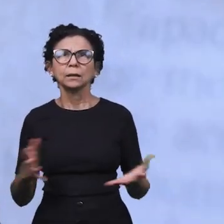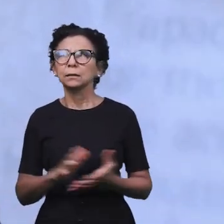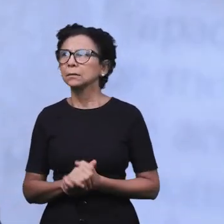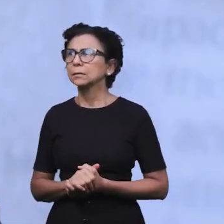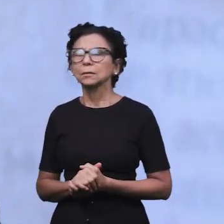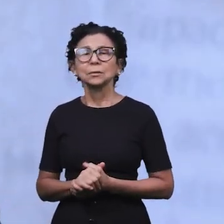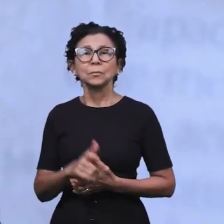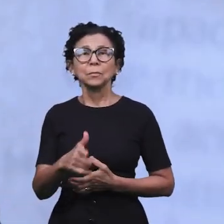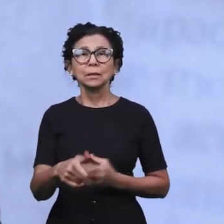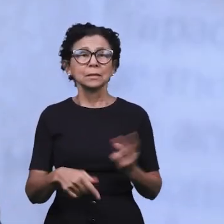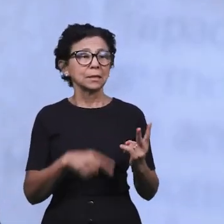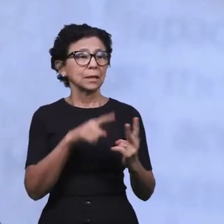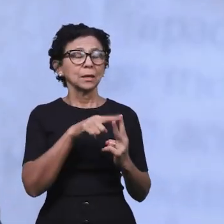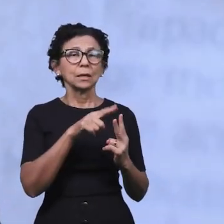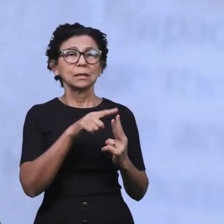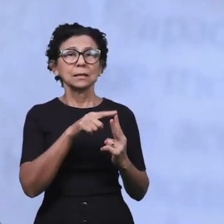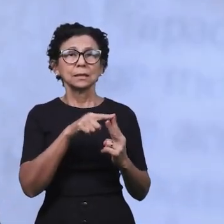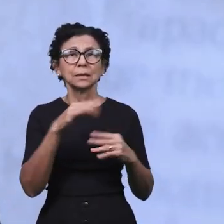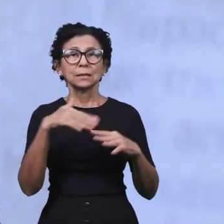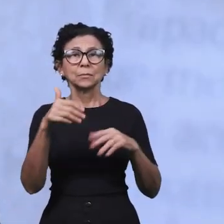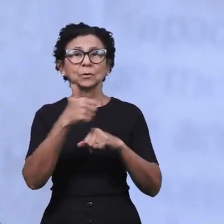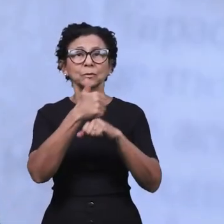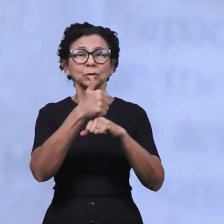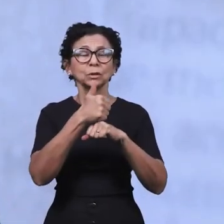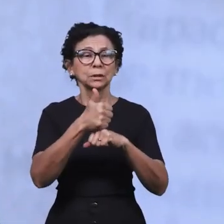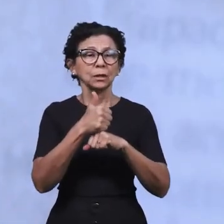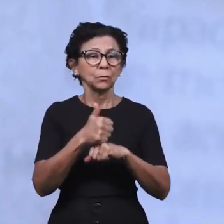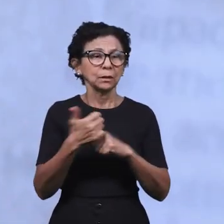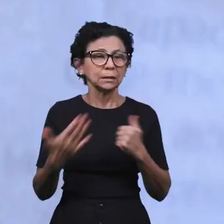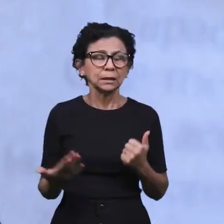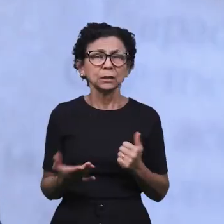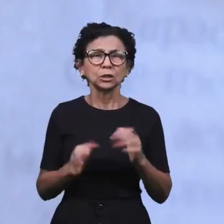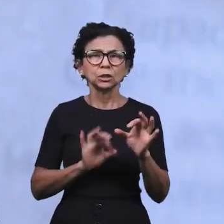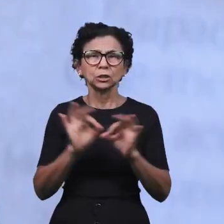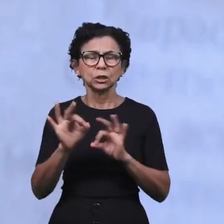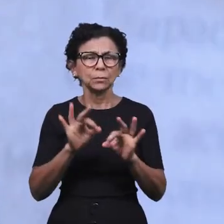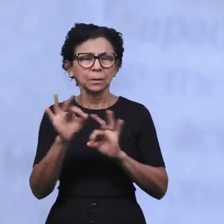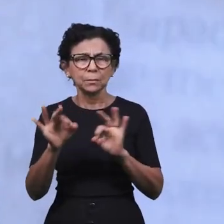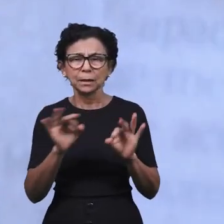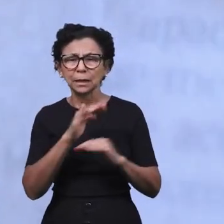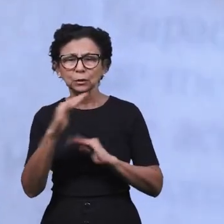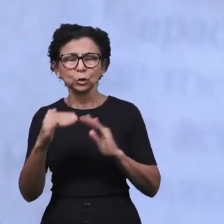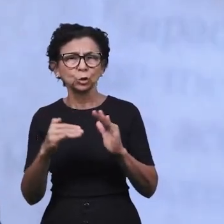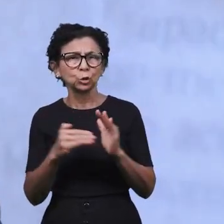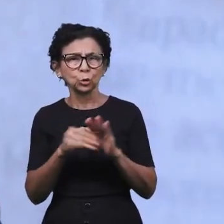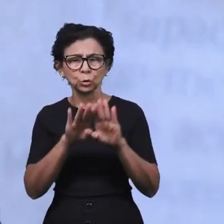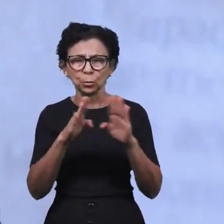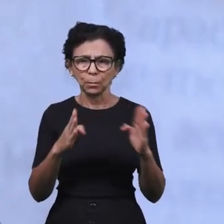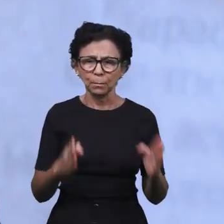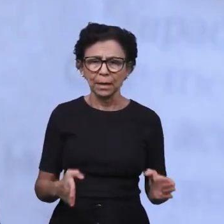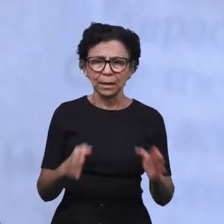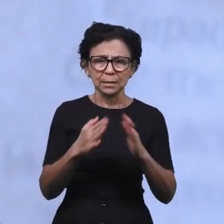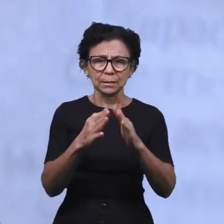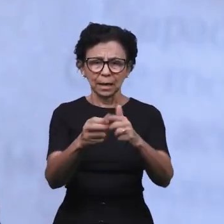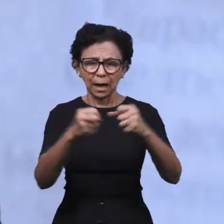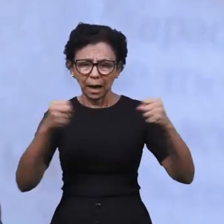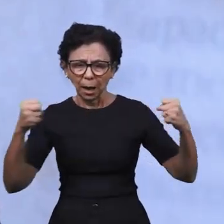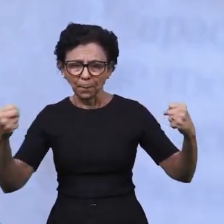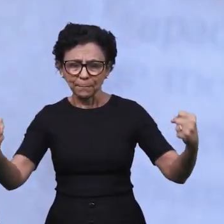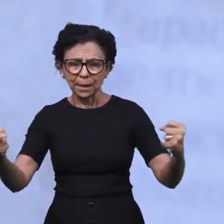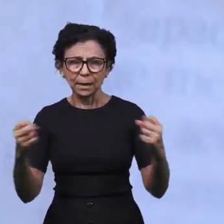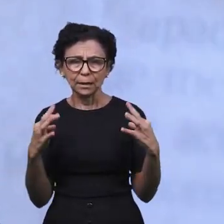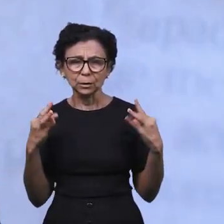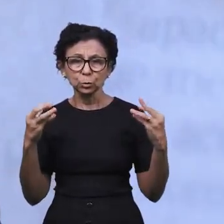quebrar. Né? Então aí que eu acho que entra essa questão da liderança. Os contratos foram feitos para o marceneiro, você vai trabalhar de quanto? Eu vou